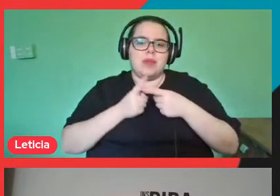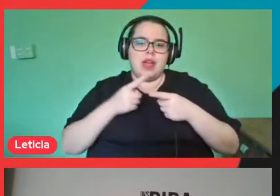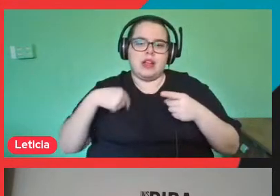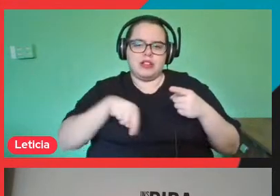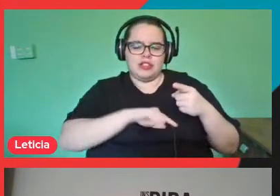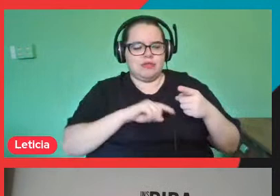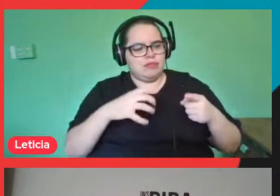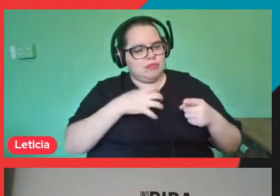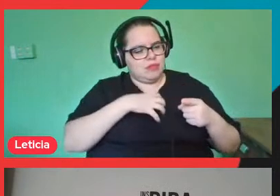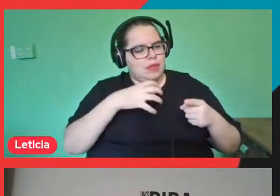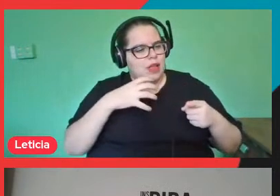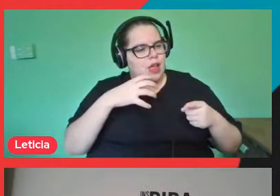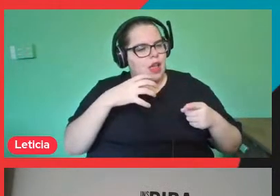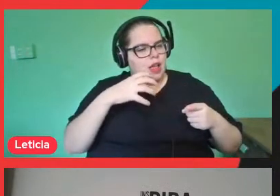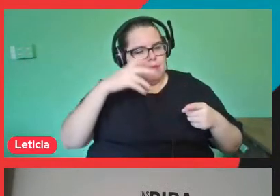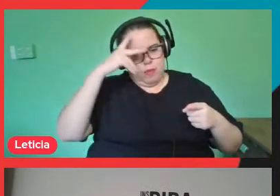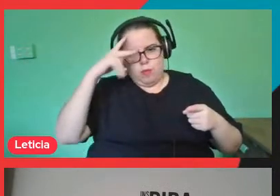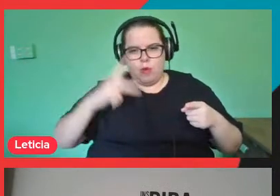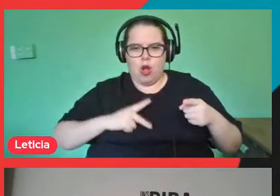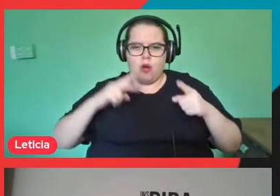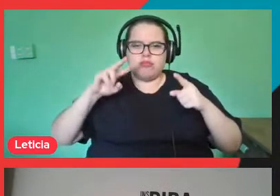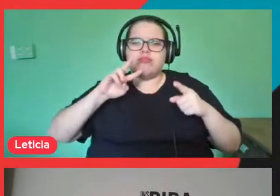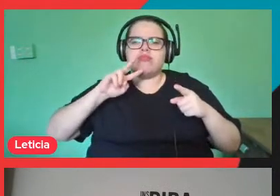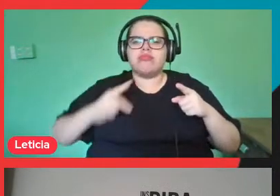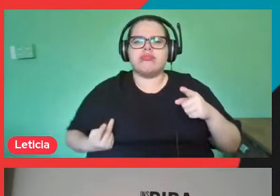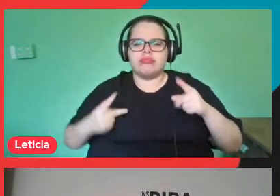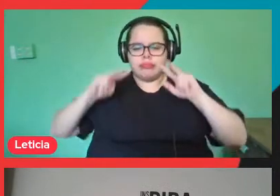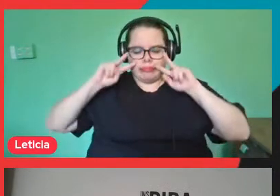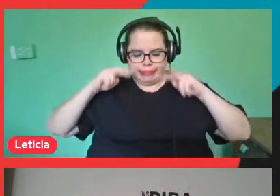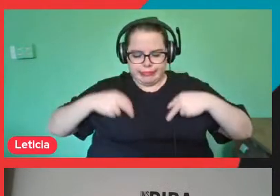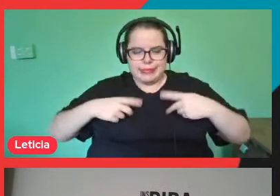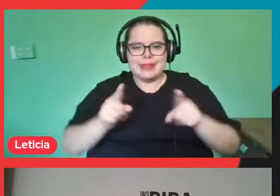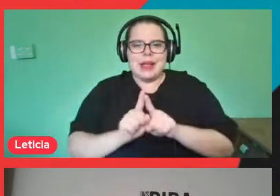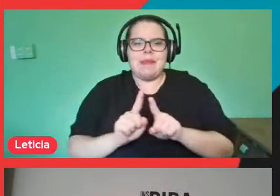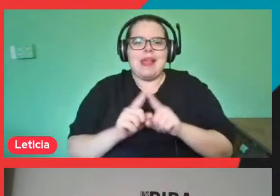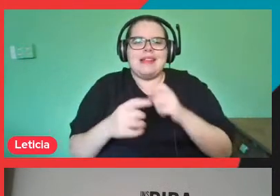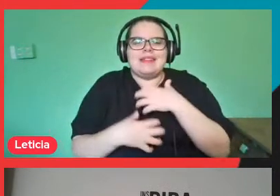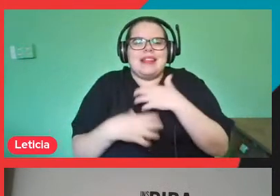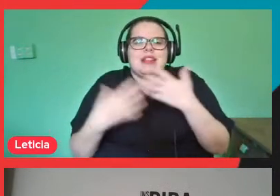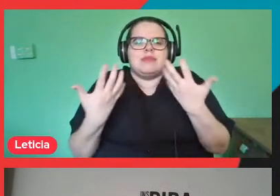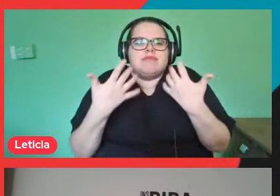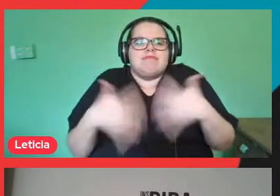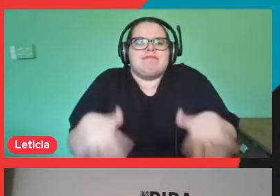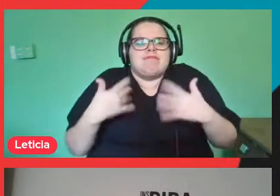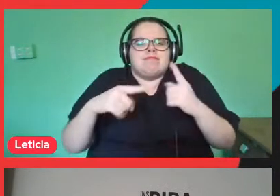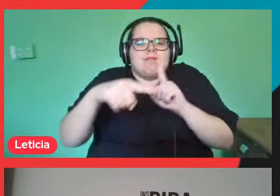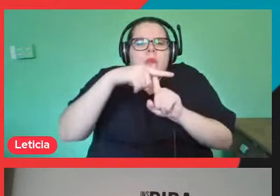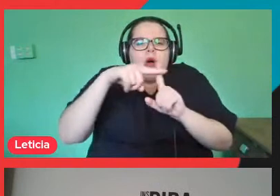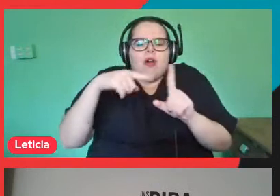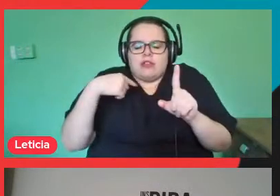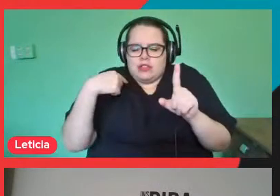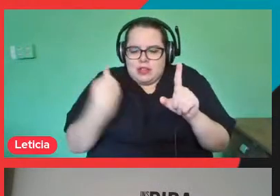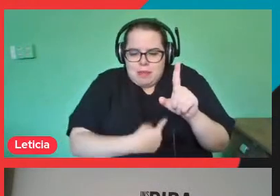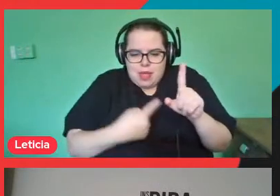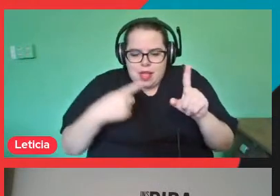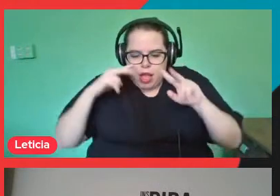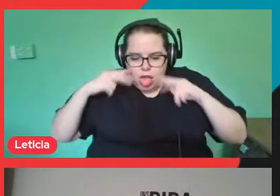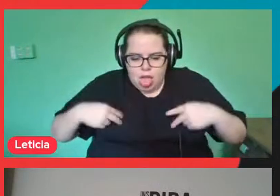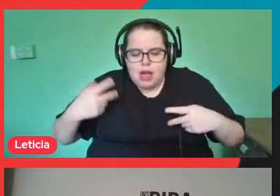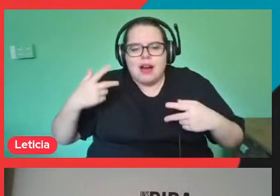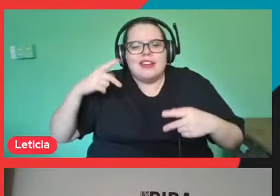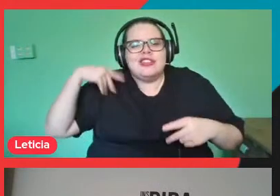de autoconhecimento. Eu acho que a gente reconhece quem a gente é e celebra aquilo que a gente é, tudo que a gente já viveu na nossa história.